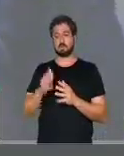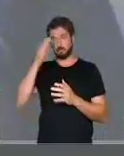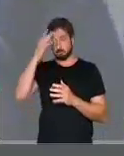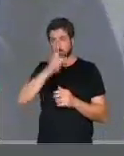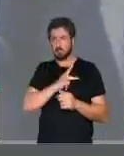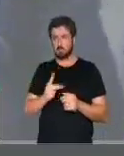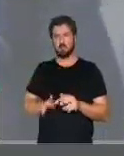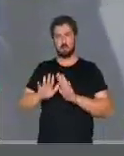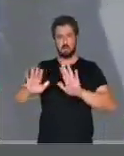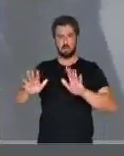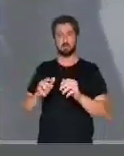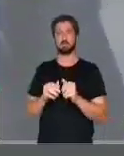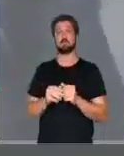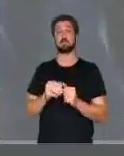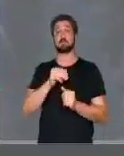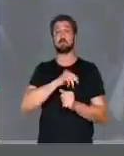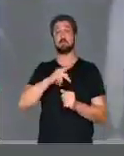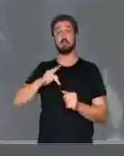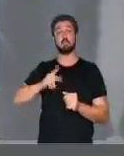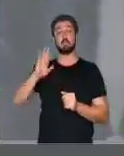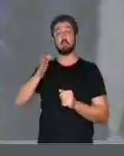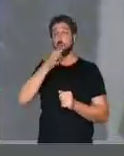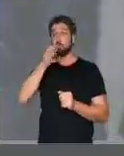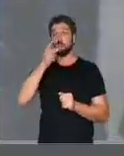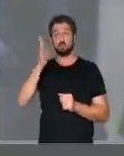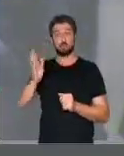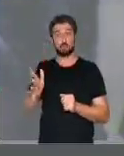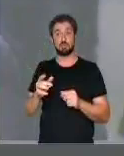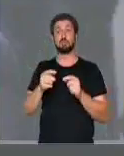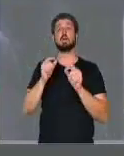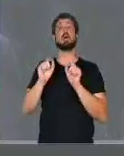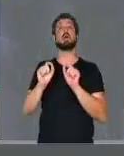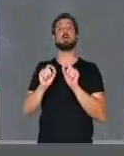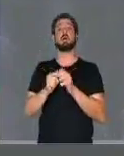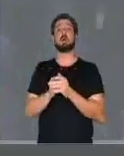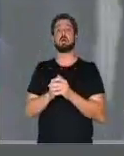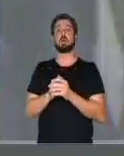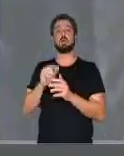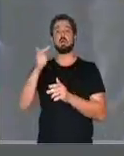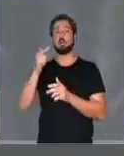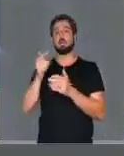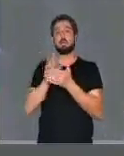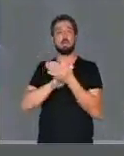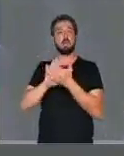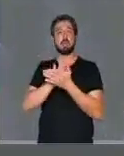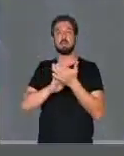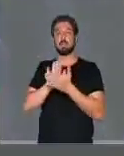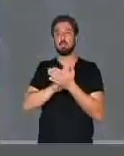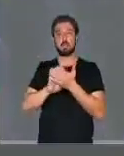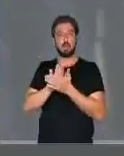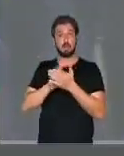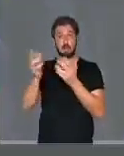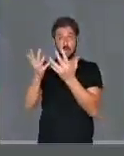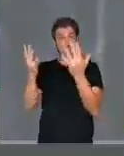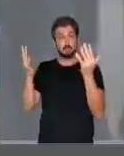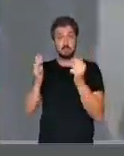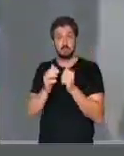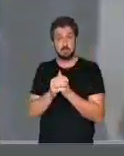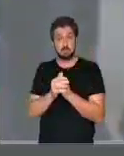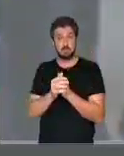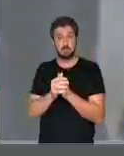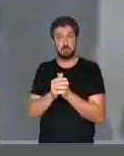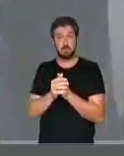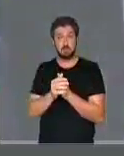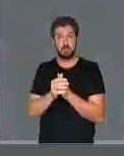Obrigado, senhor presidente. É assim mesmo. O Ministério Público já se posicionou dizendo que não há apologia de nenhum tipo naquela exposição.